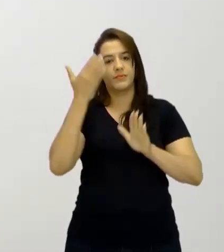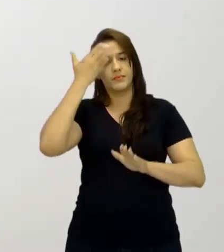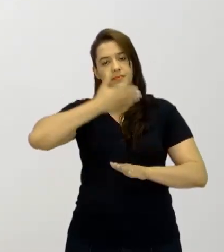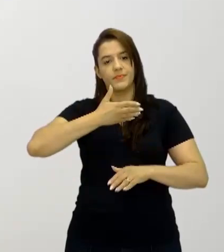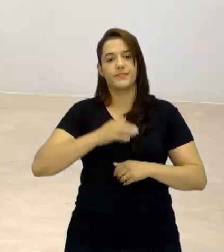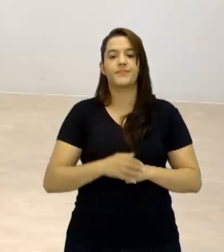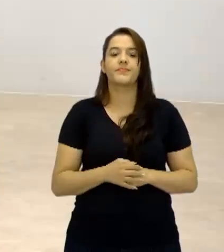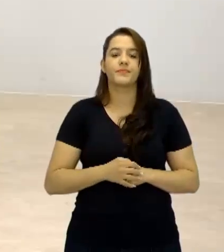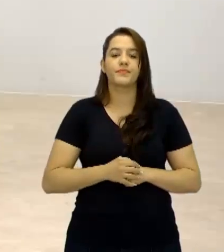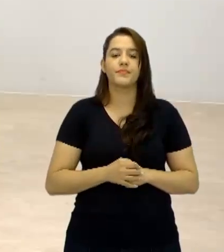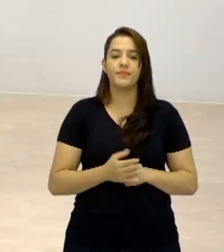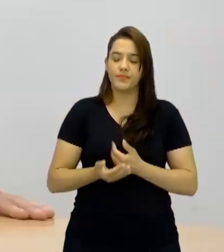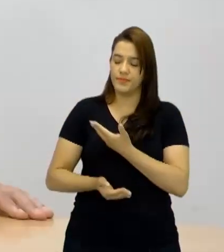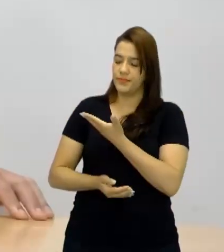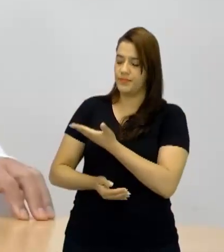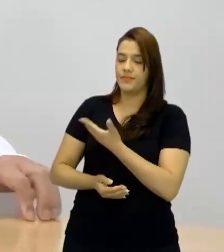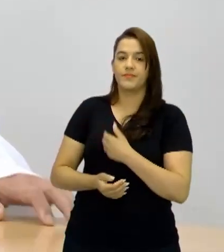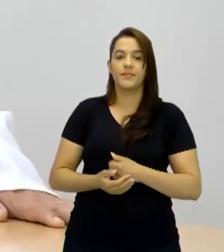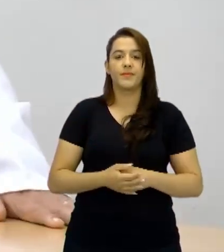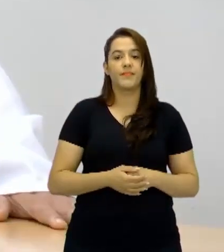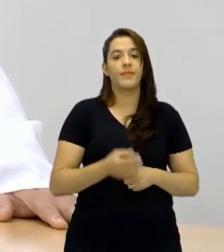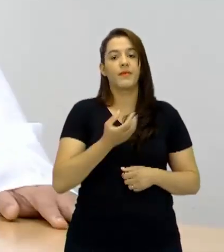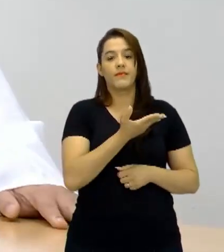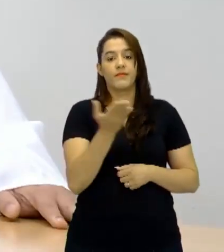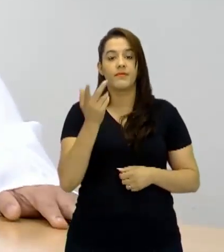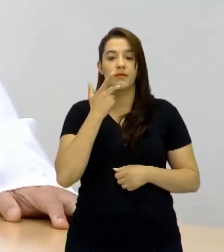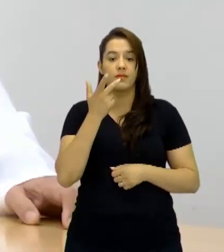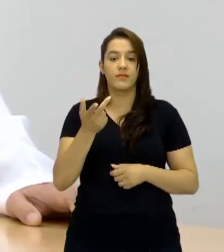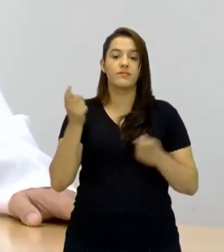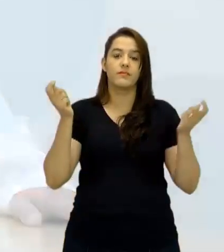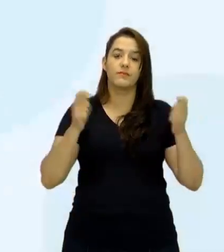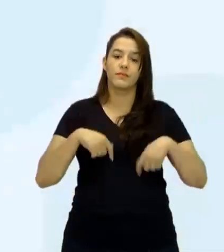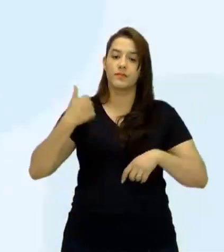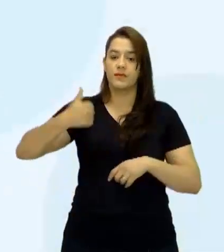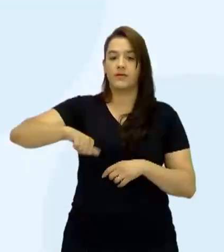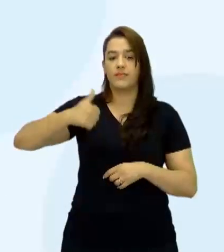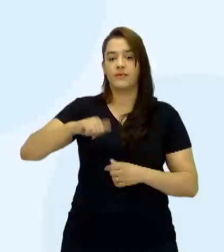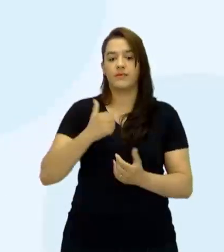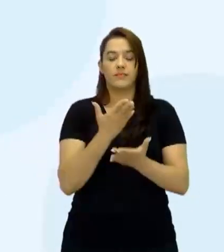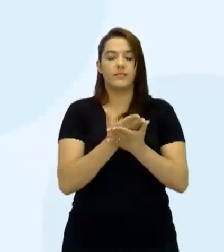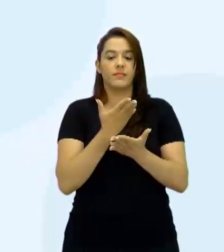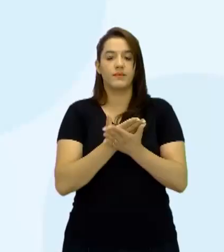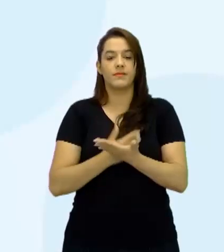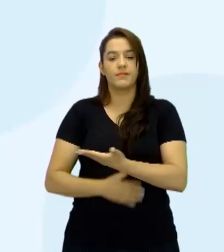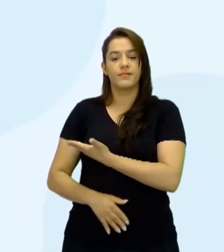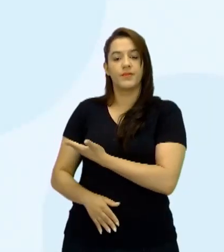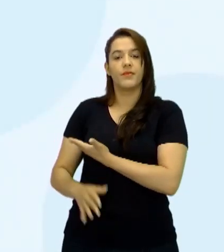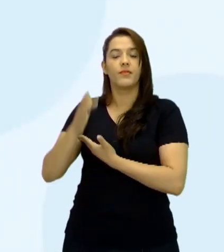tem as últimas palavras. É isso aí. Não, só dizer que você pode e deve avaliar essa aula aí. Diga o que